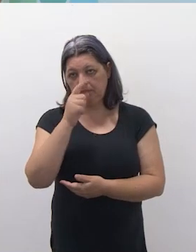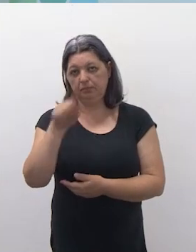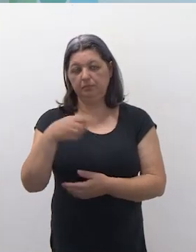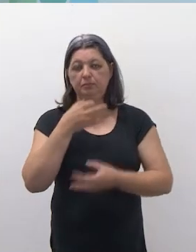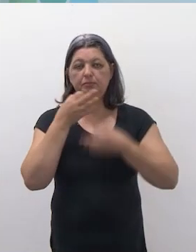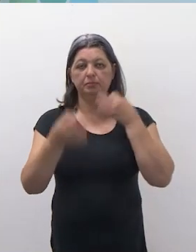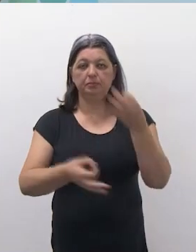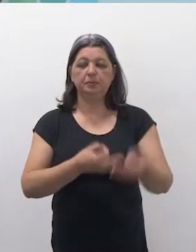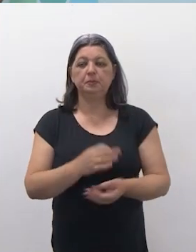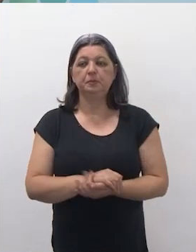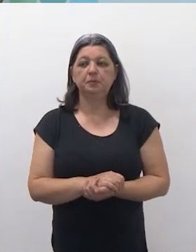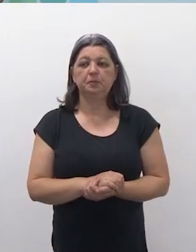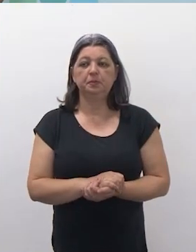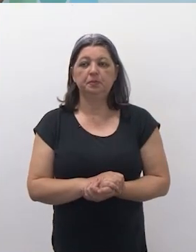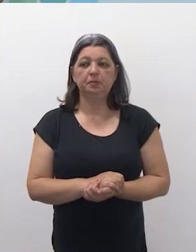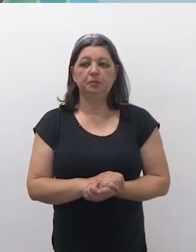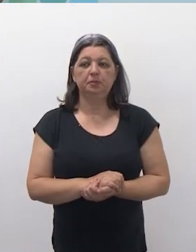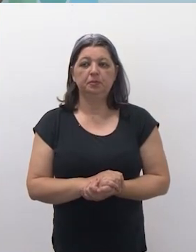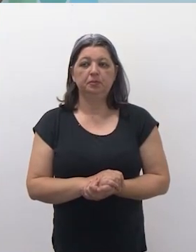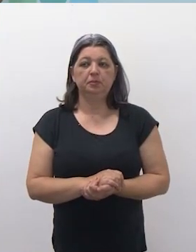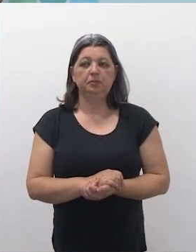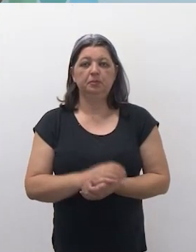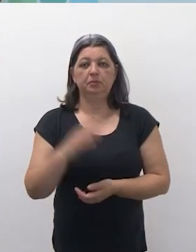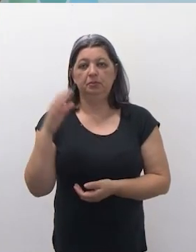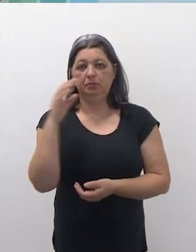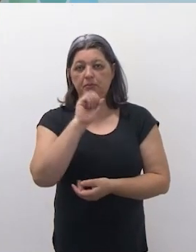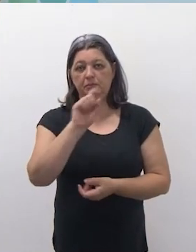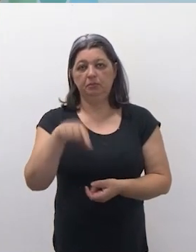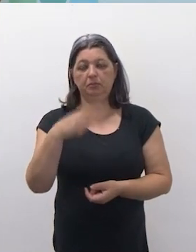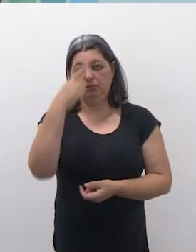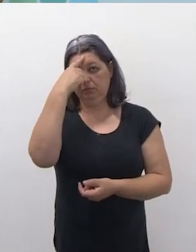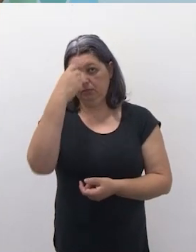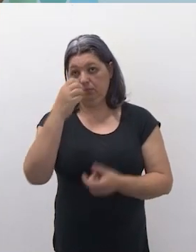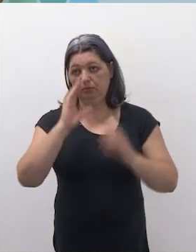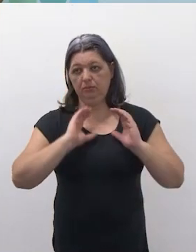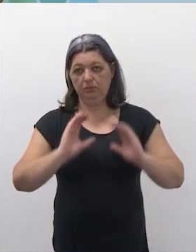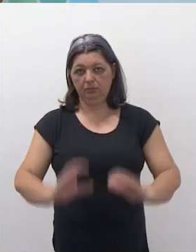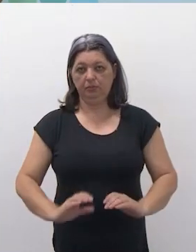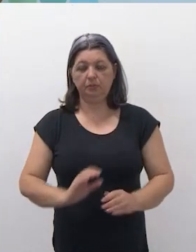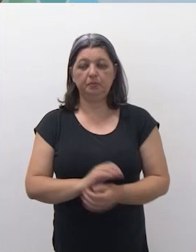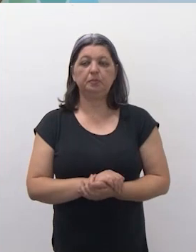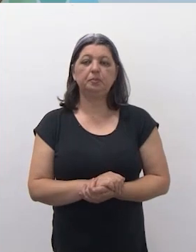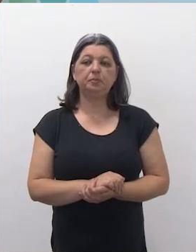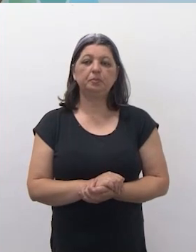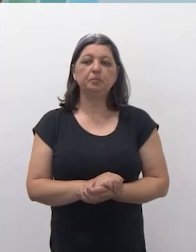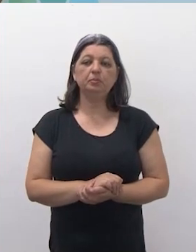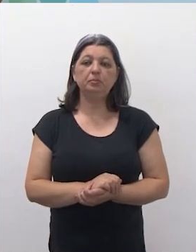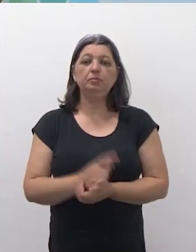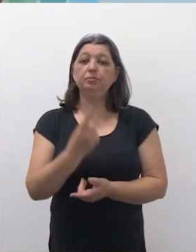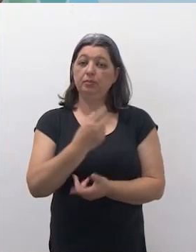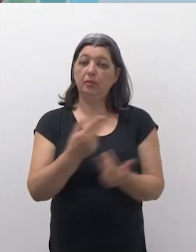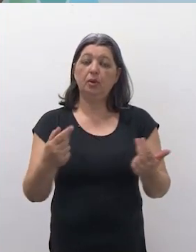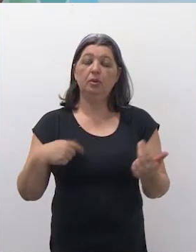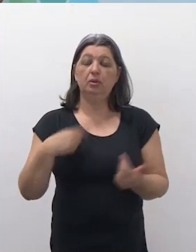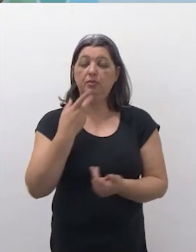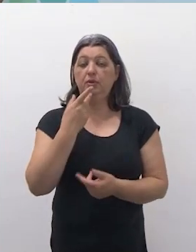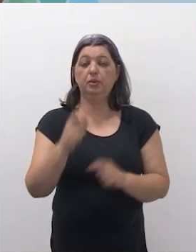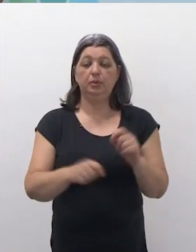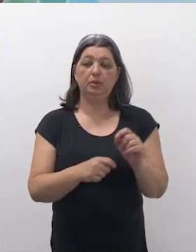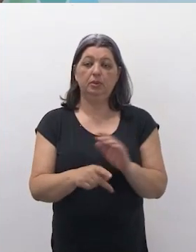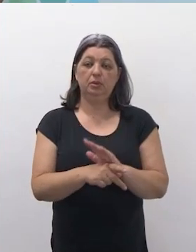comentar rapidamente a respeito da ideia de cidadania para o José Murilo de Carvalho. Uma coisa, quando a gente fala dessa